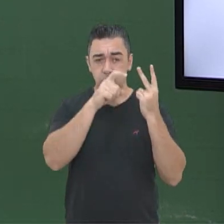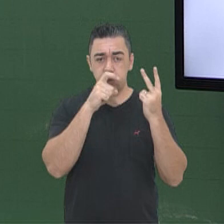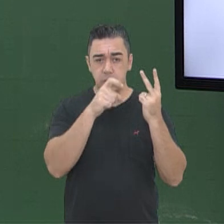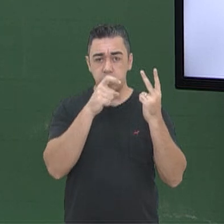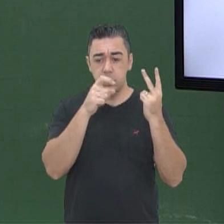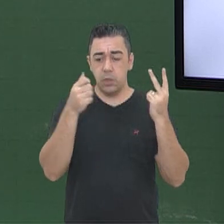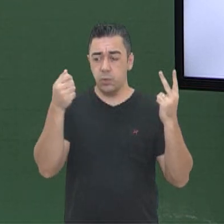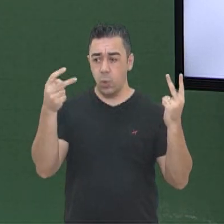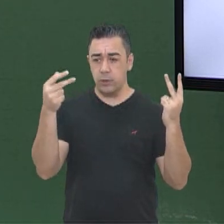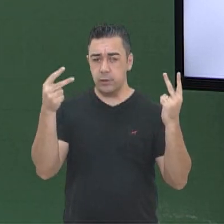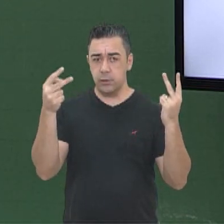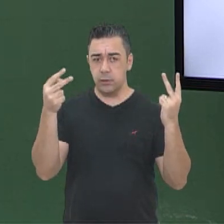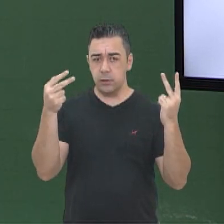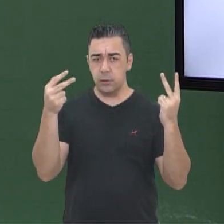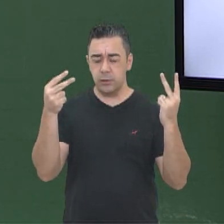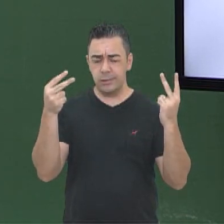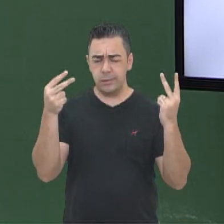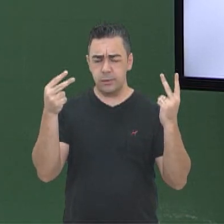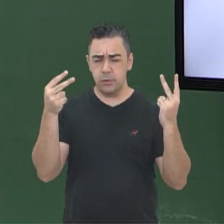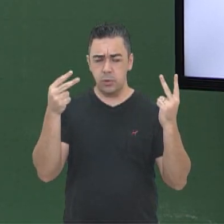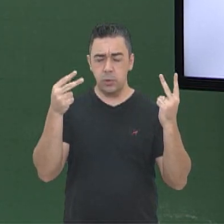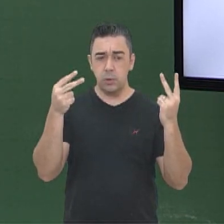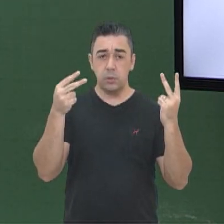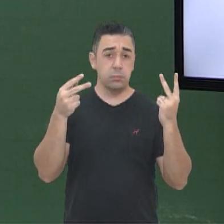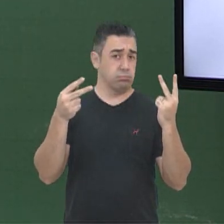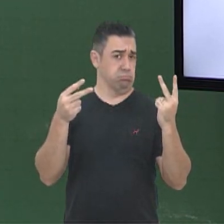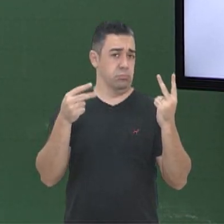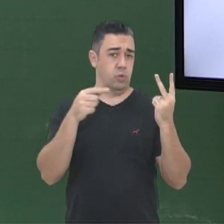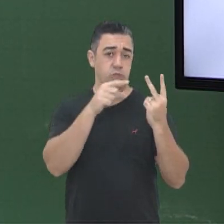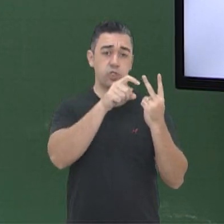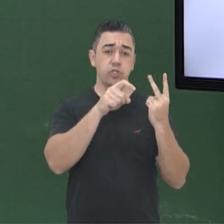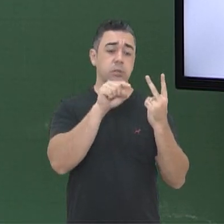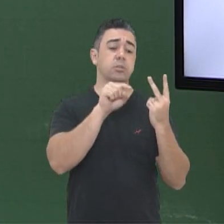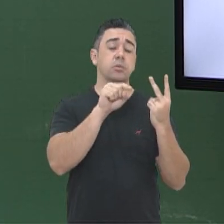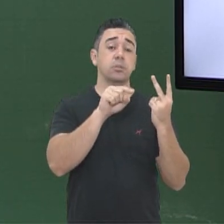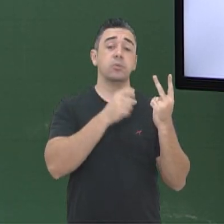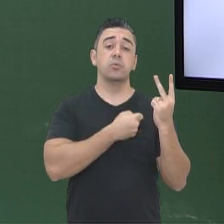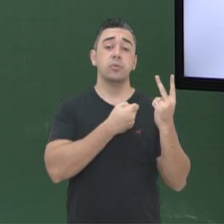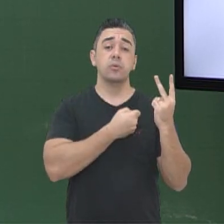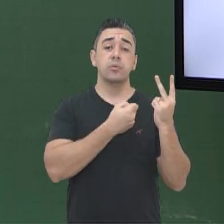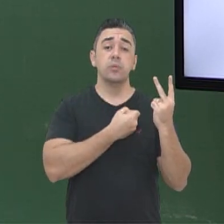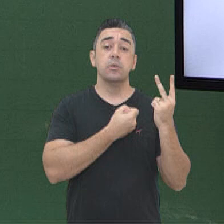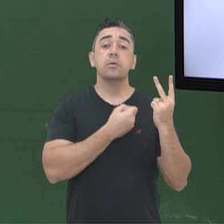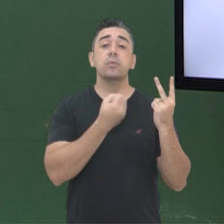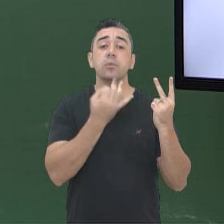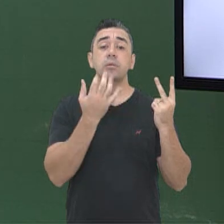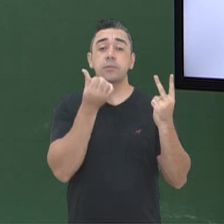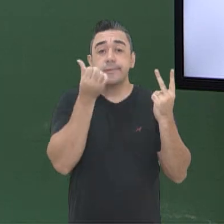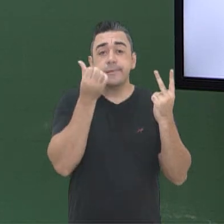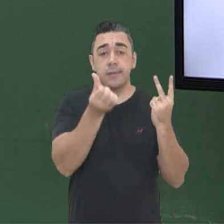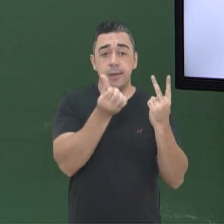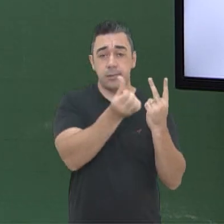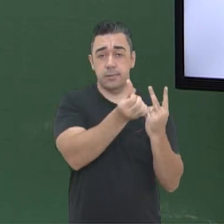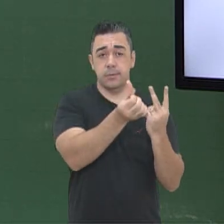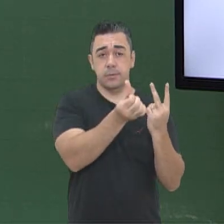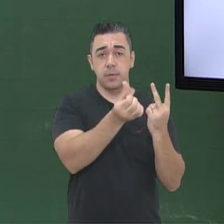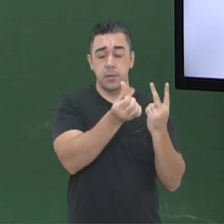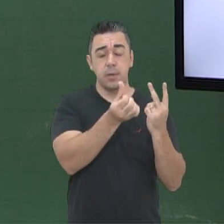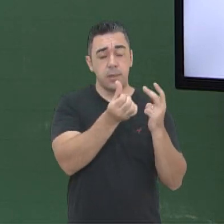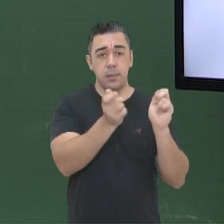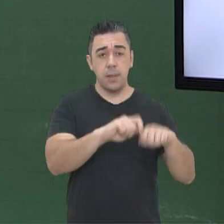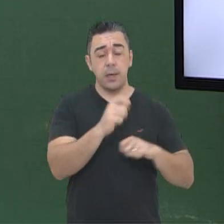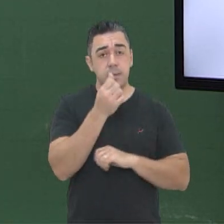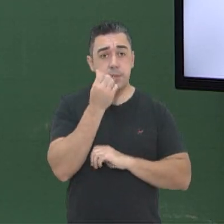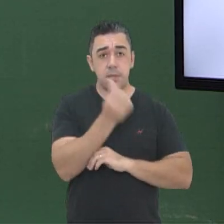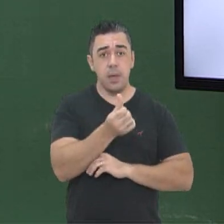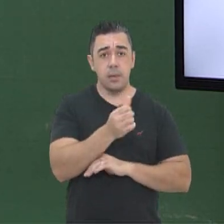tem que ser 12, tá? O dobro de x tem que ser 12, então o x tem que ser quanto? O x tem que ser 6, só pode ser